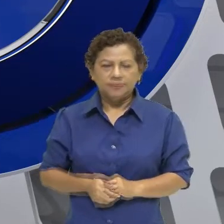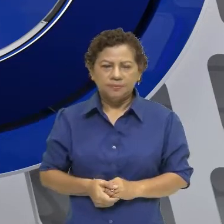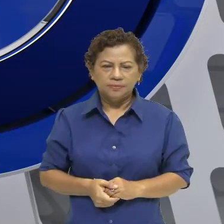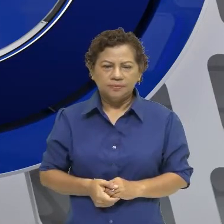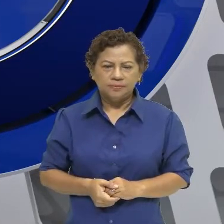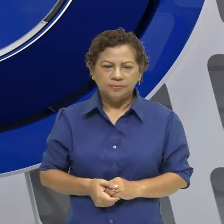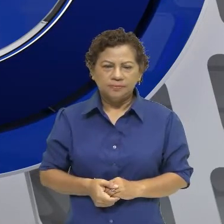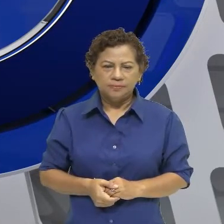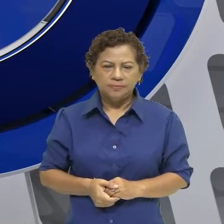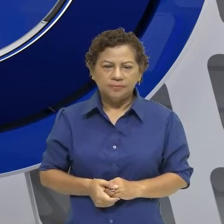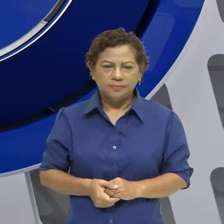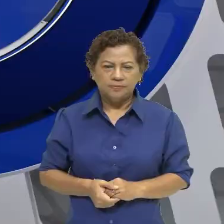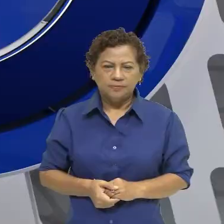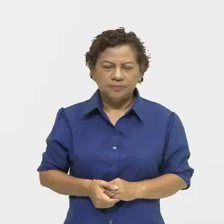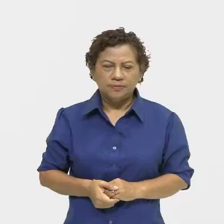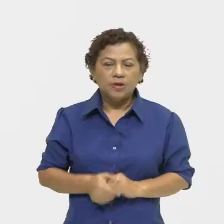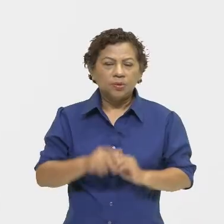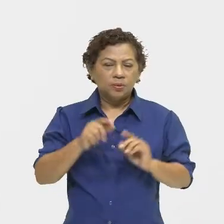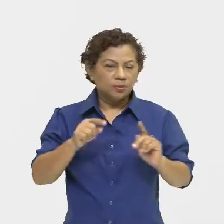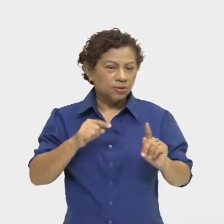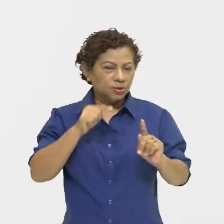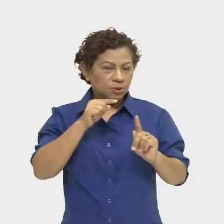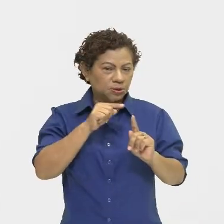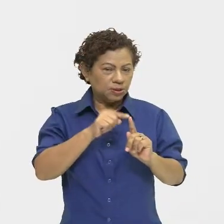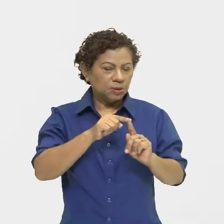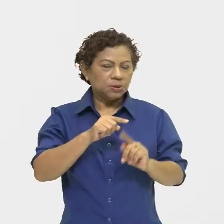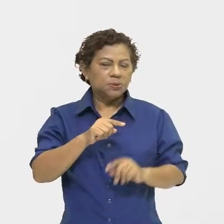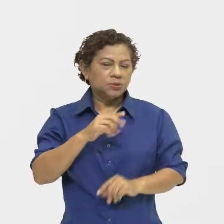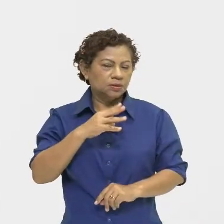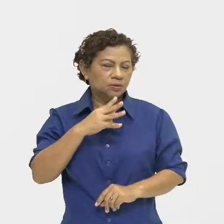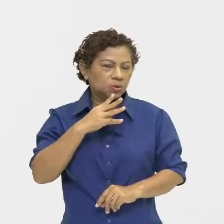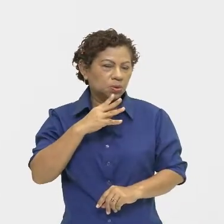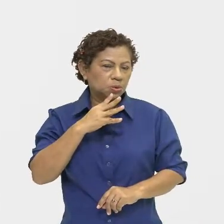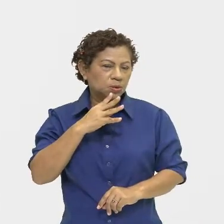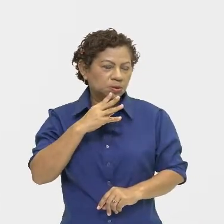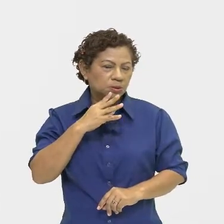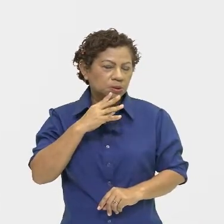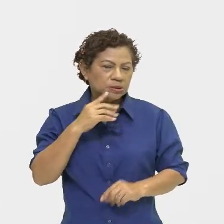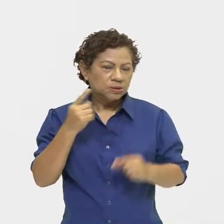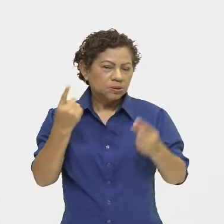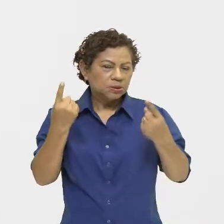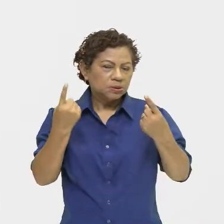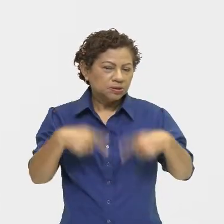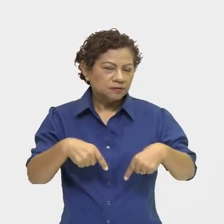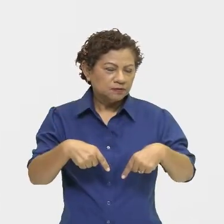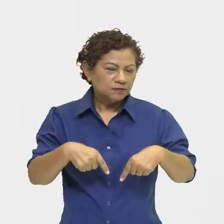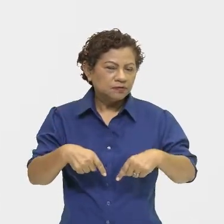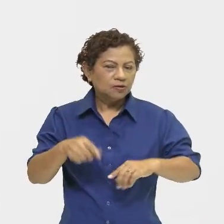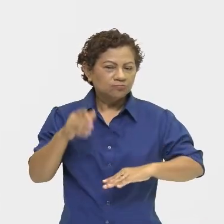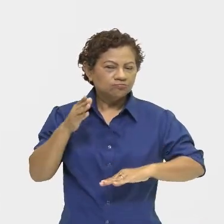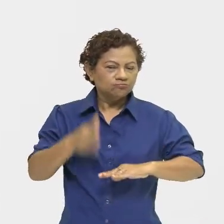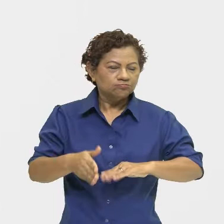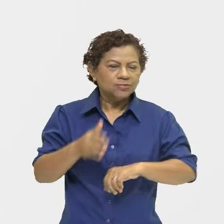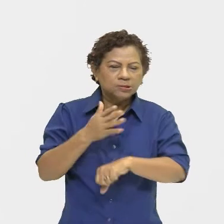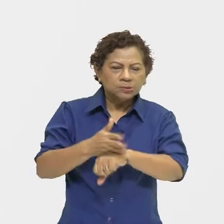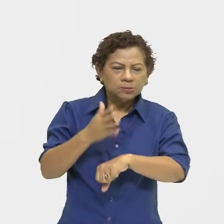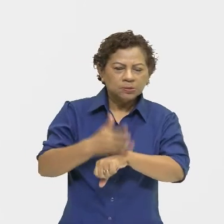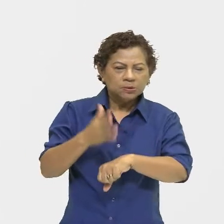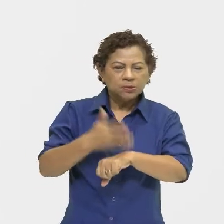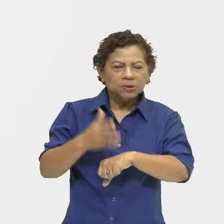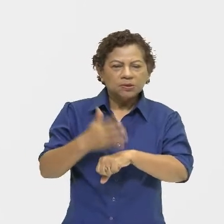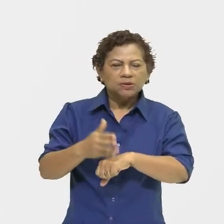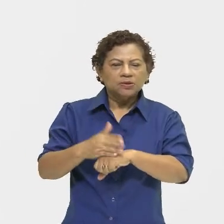conhecimento. O nosso objeto de conhecimento são os desafios contemporâneos das práticas corporais